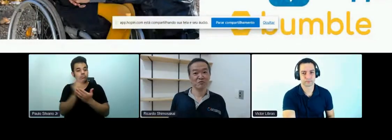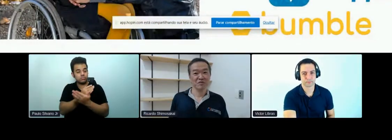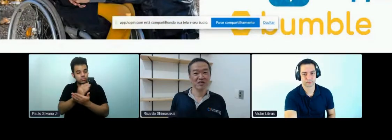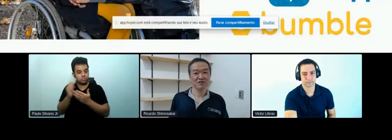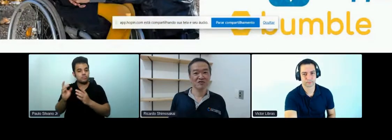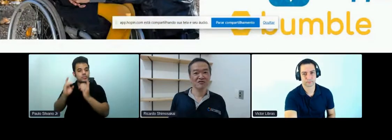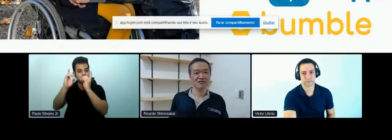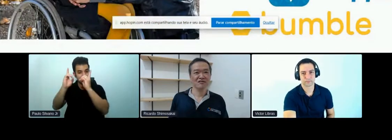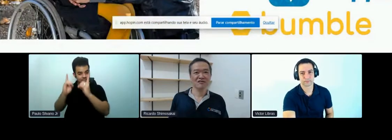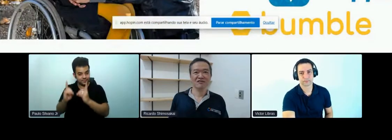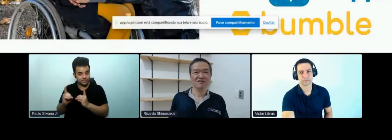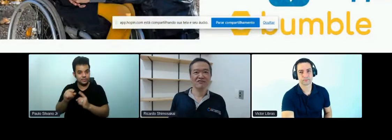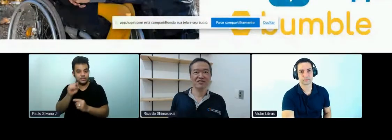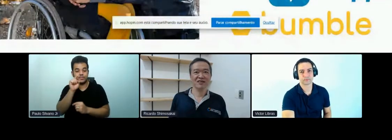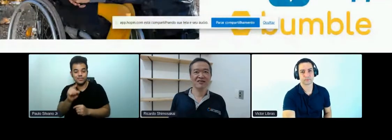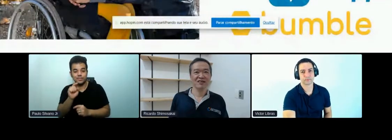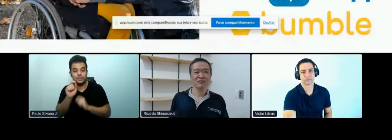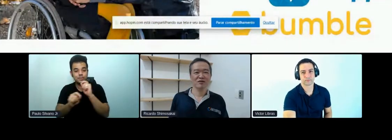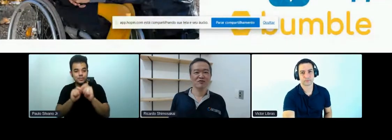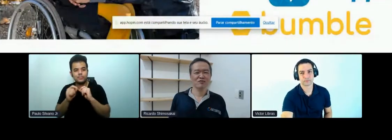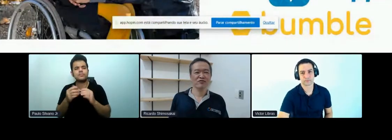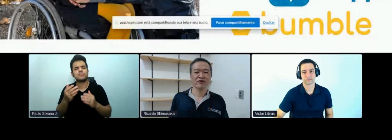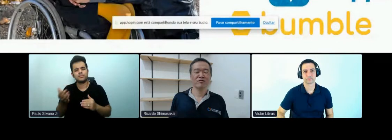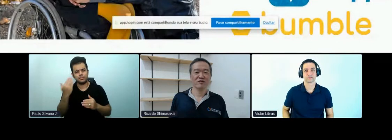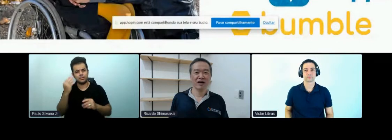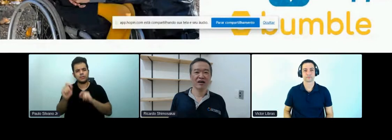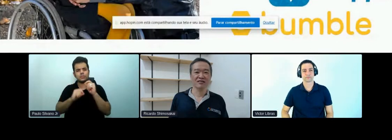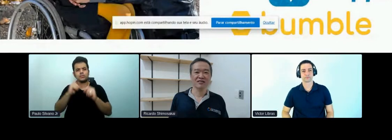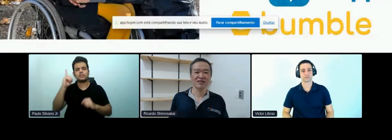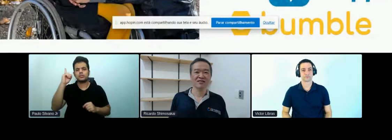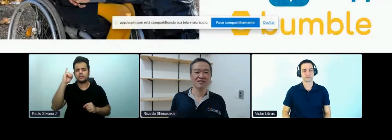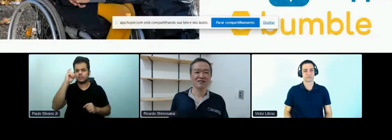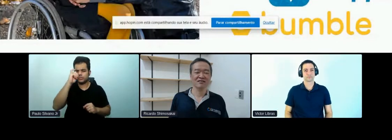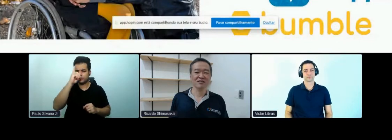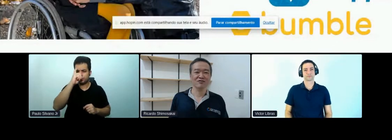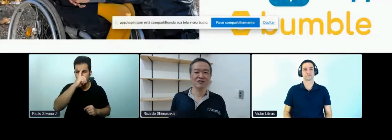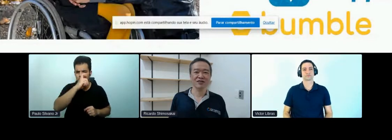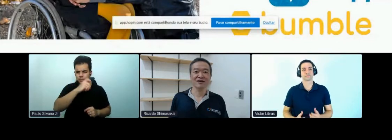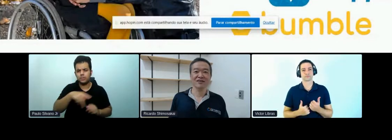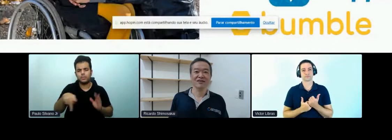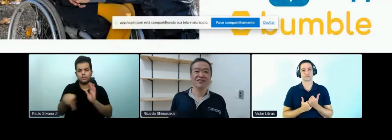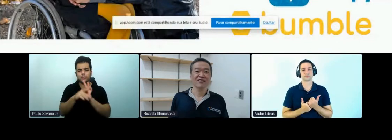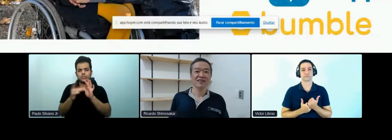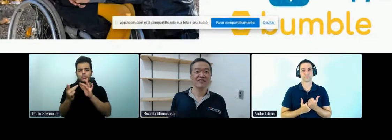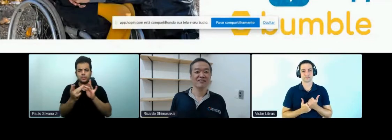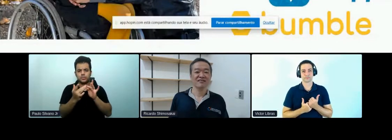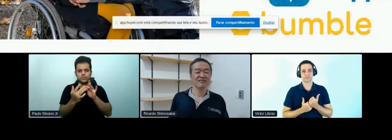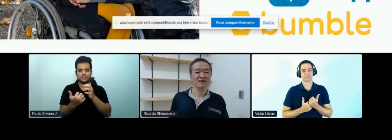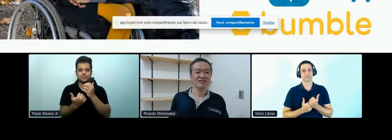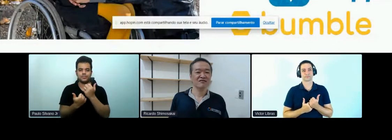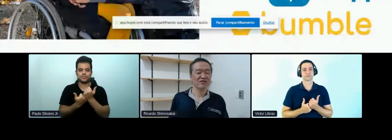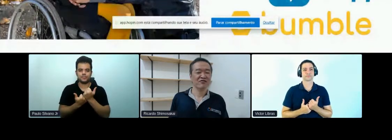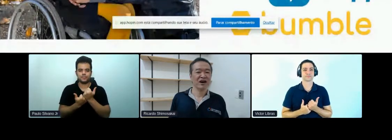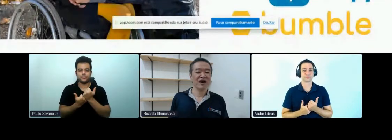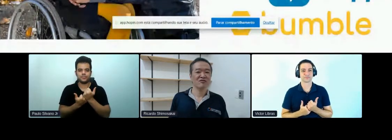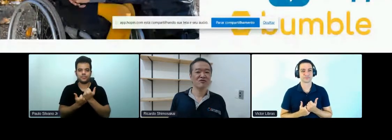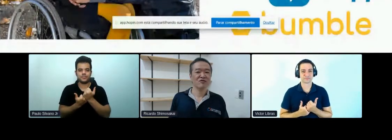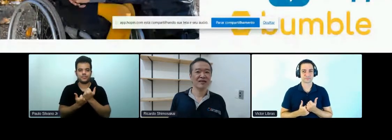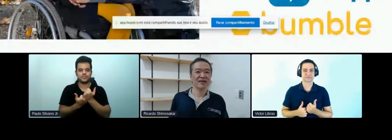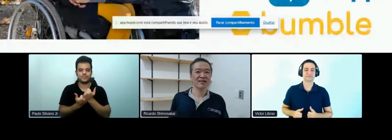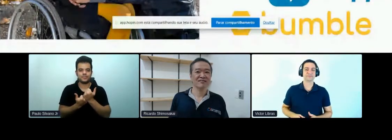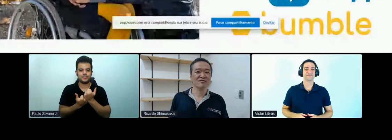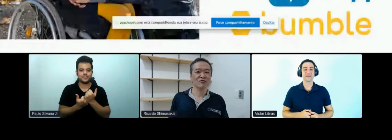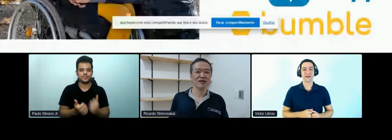eu pelo menos via pessoas com dificuldade, né, de se relacionar. E já tive